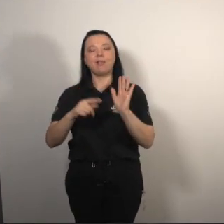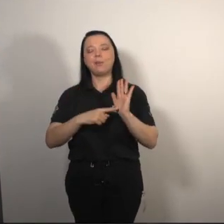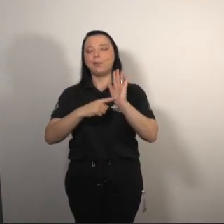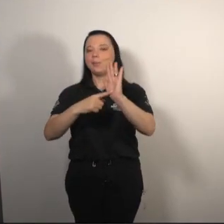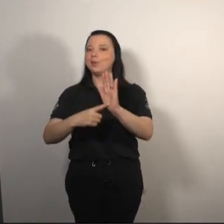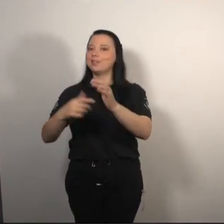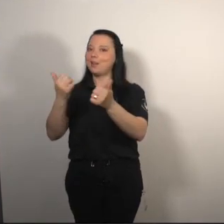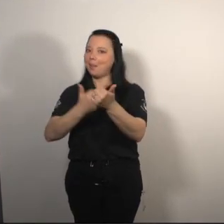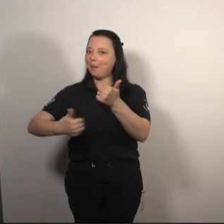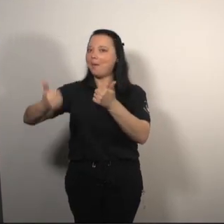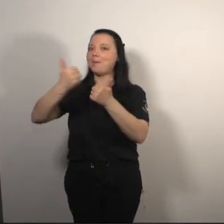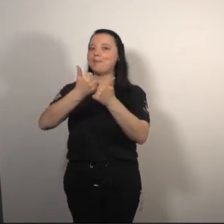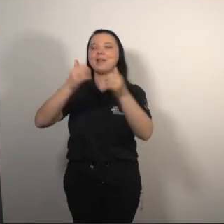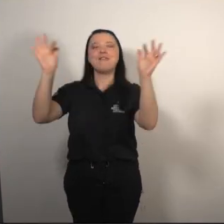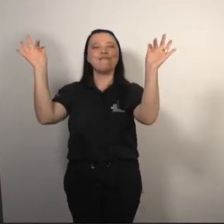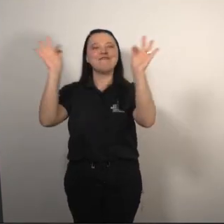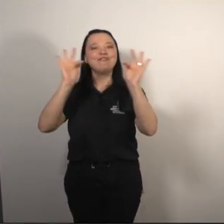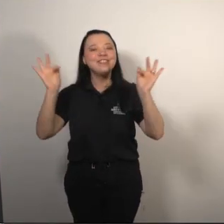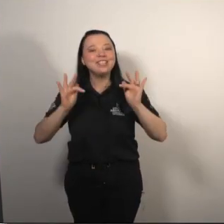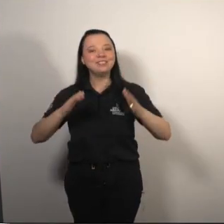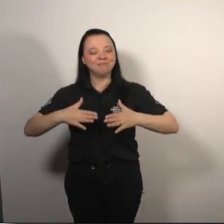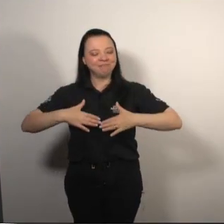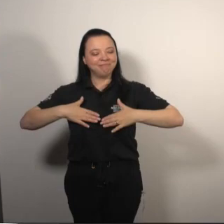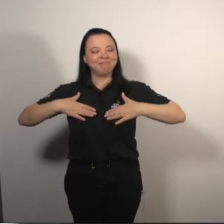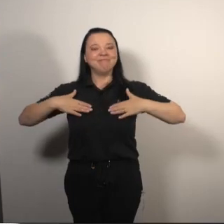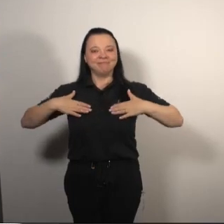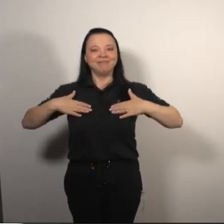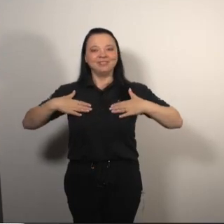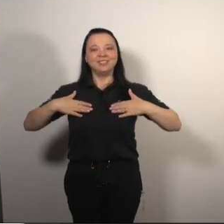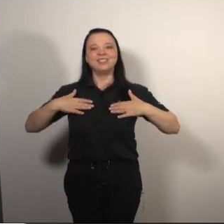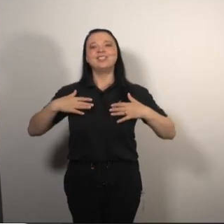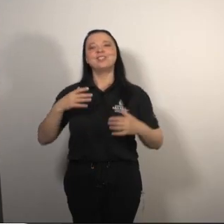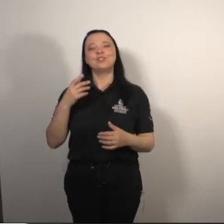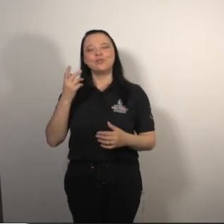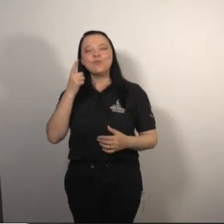e a felicidade de poder estar contribuindo com o programa.